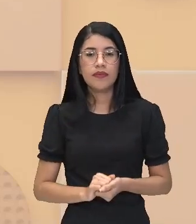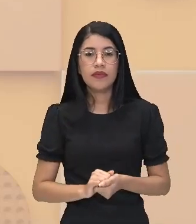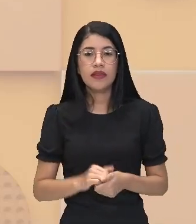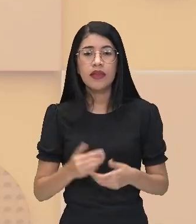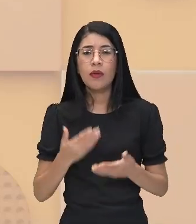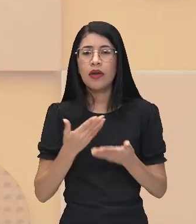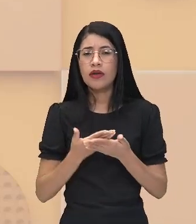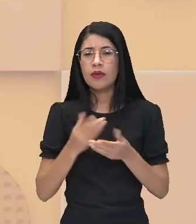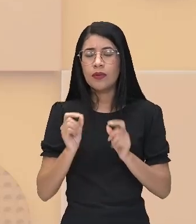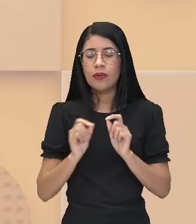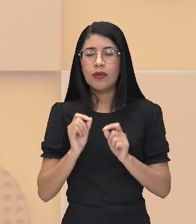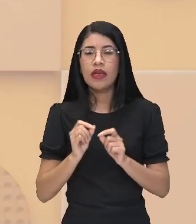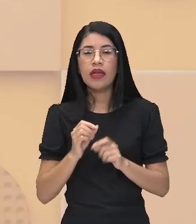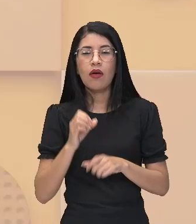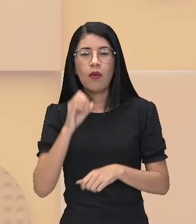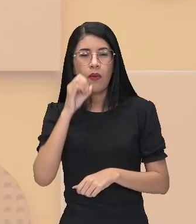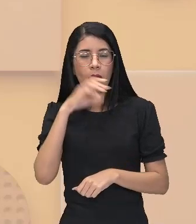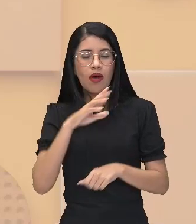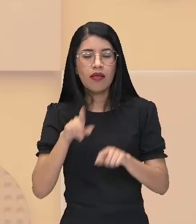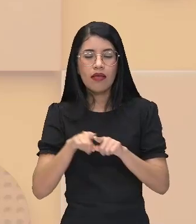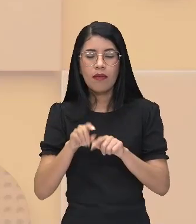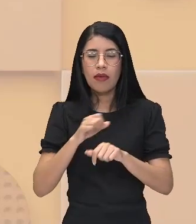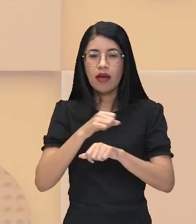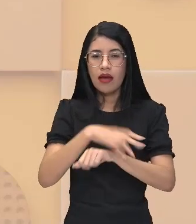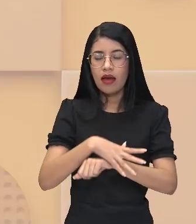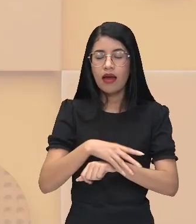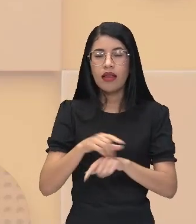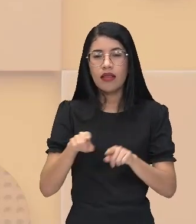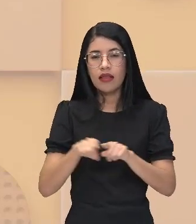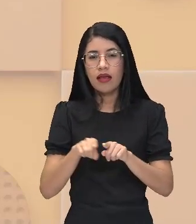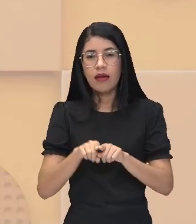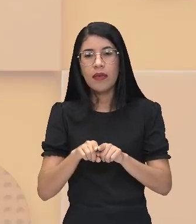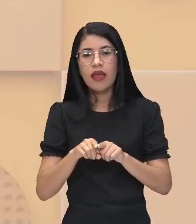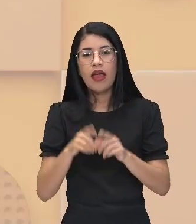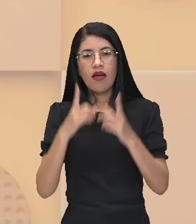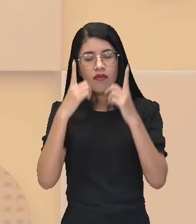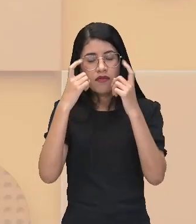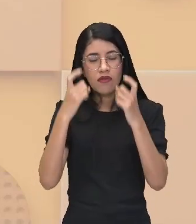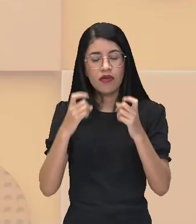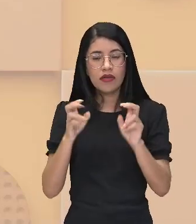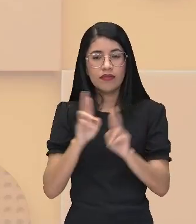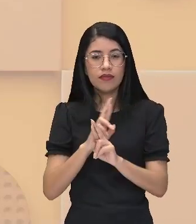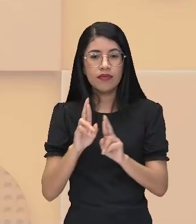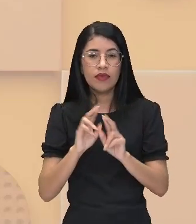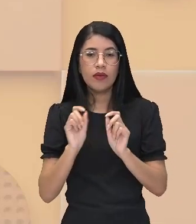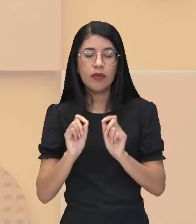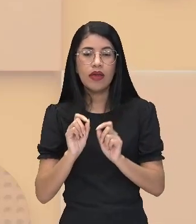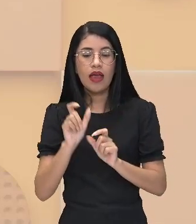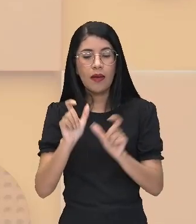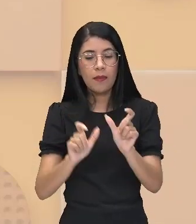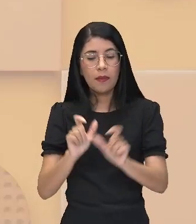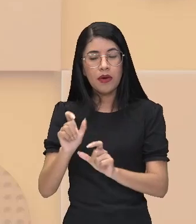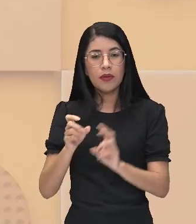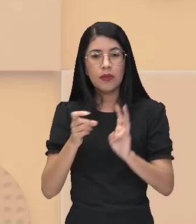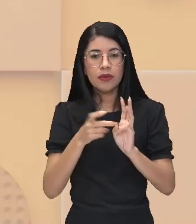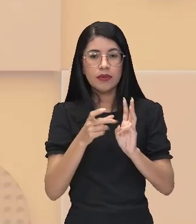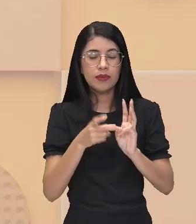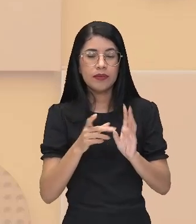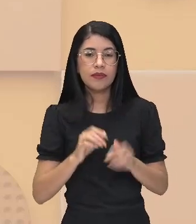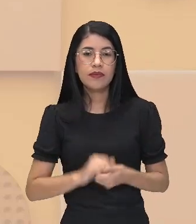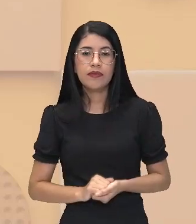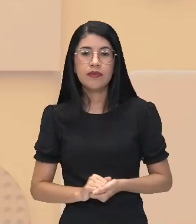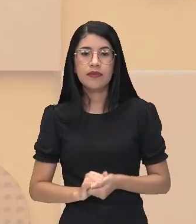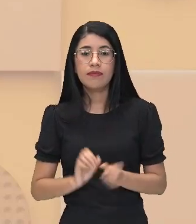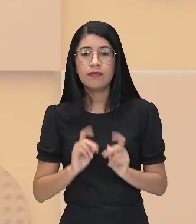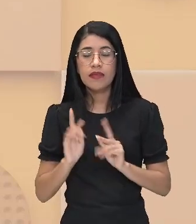foram abusos cometidos e o recrudescimento da violência em relação aos povos indígenas.